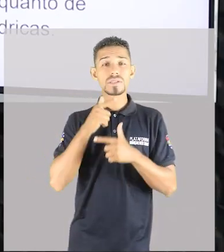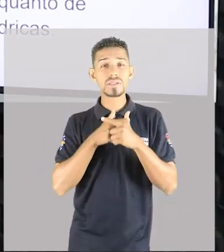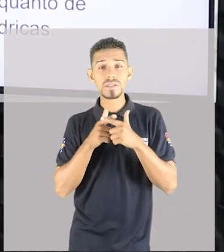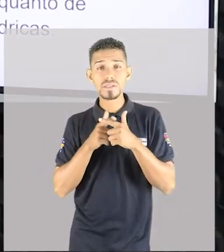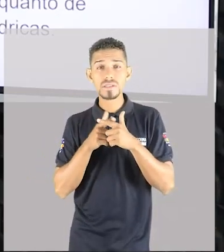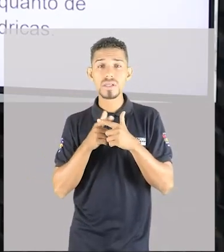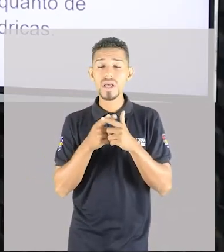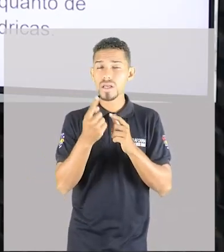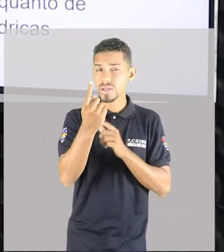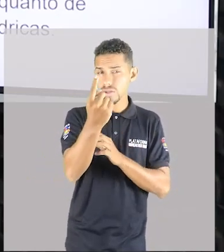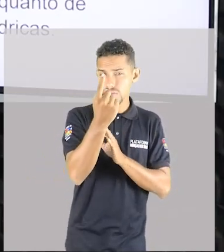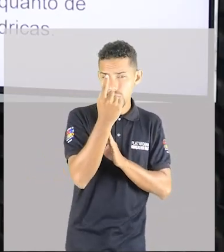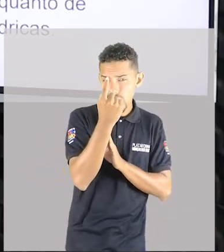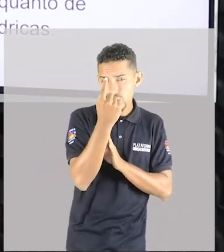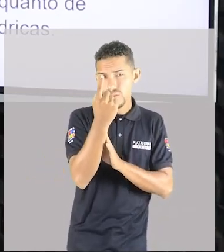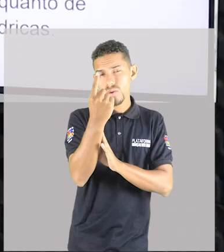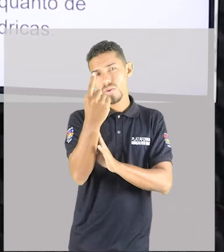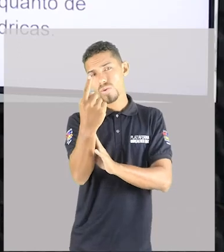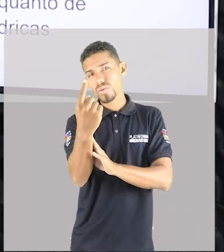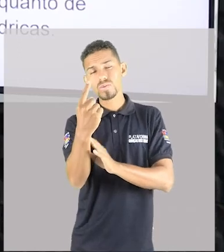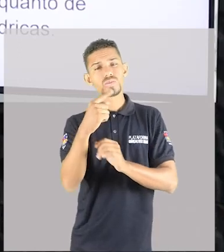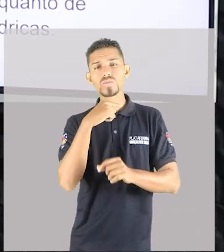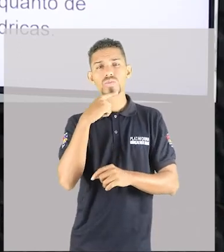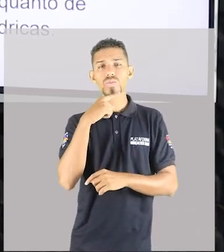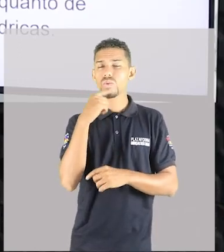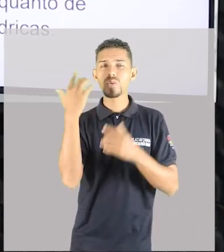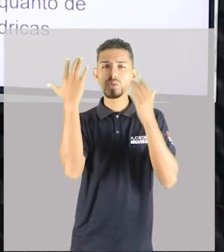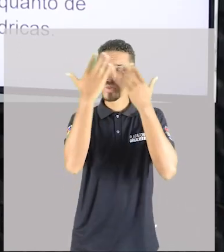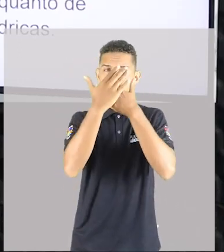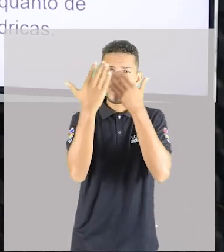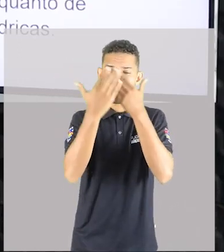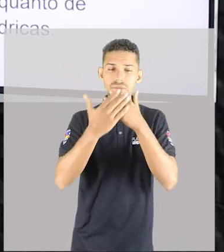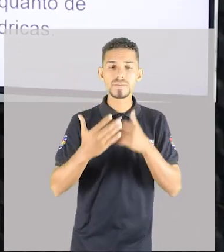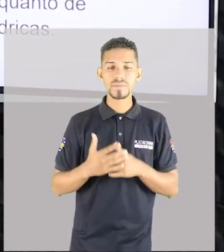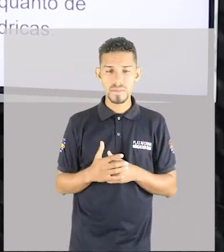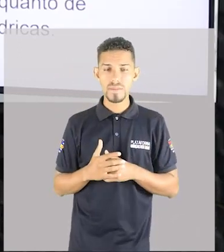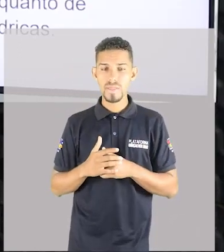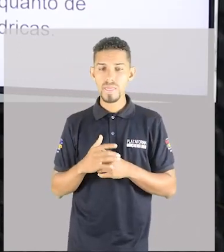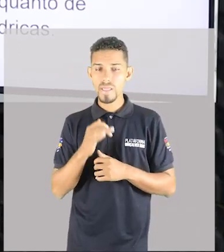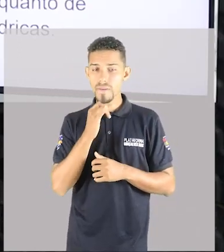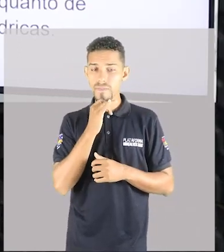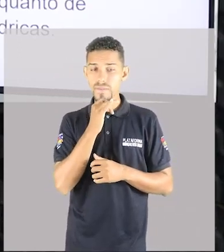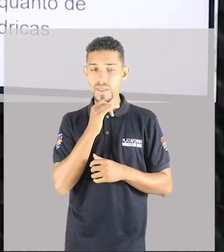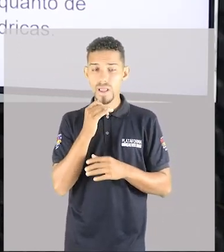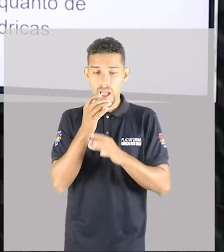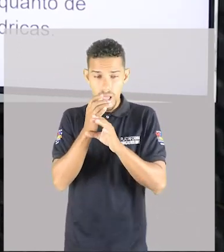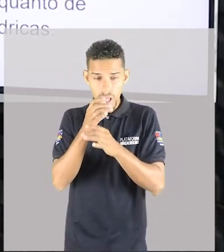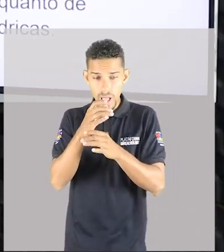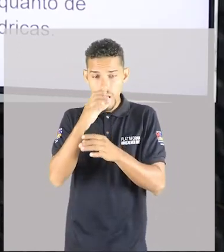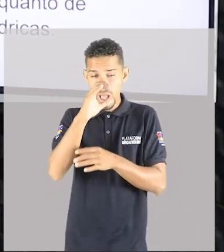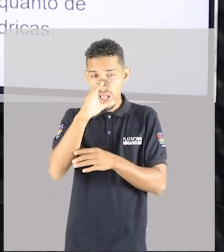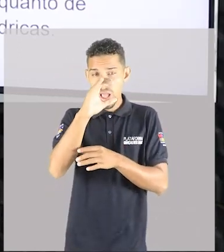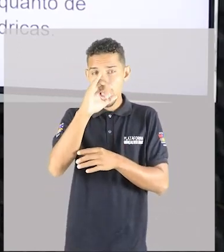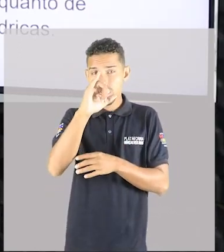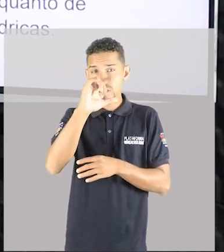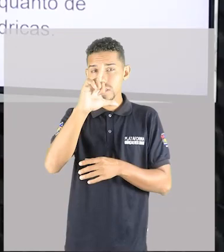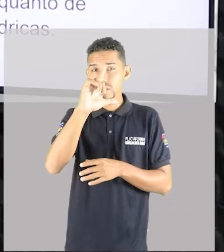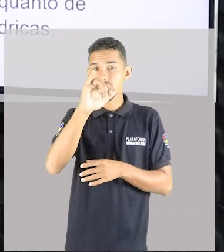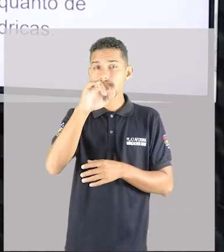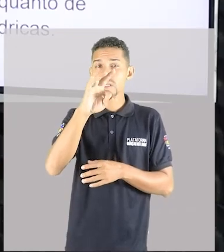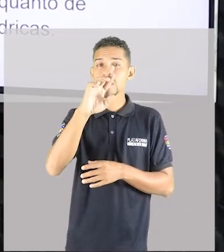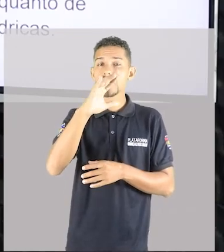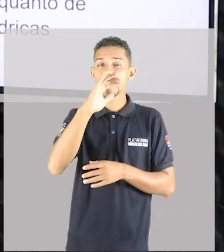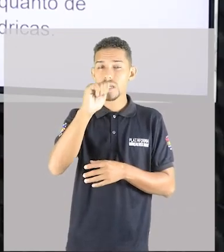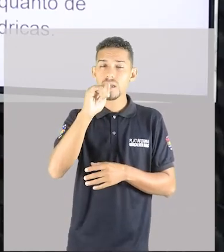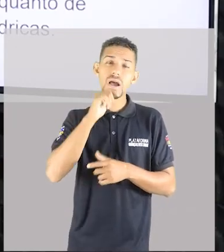faz de perto ou de longe, a pessoa não consegue enxergar direito. E a correção ela é feita com lentes cilíndricas, não é feita com lentes esféricas. Então, mas é